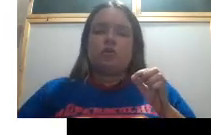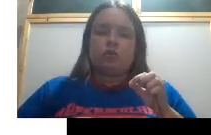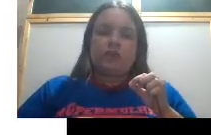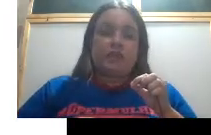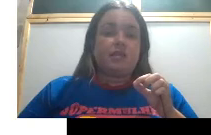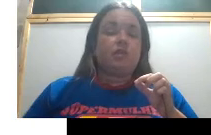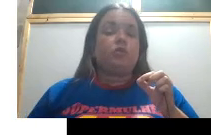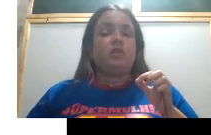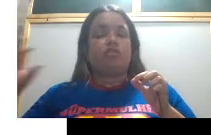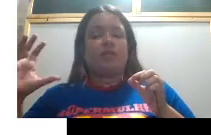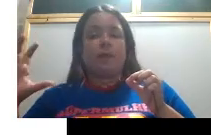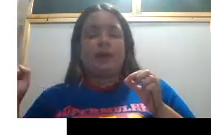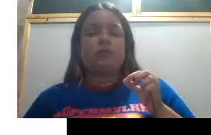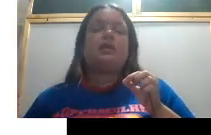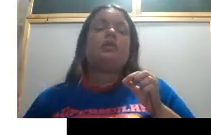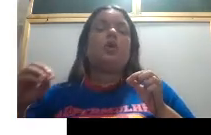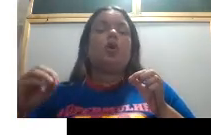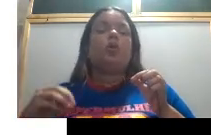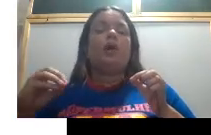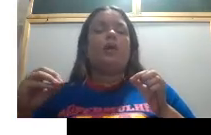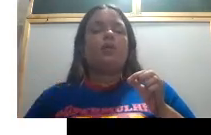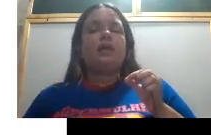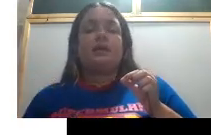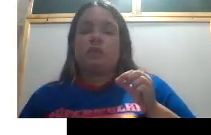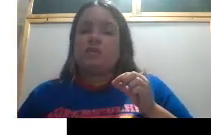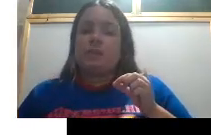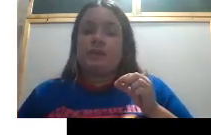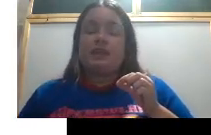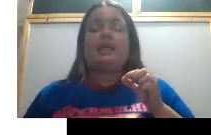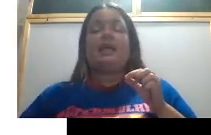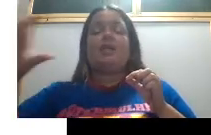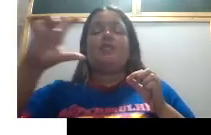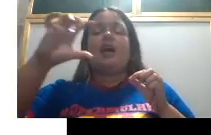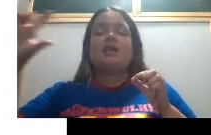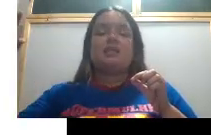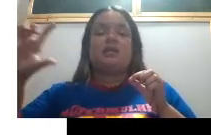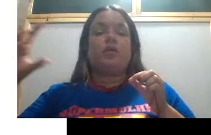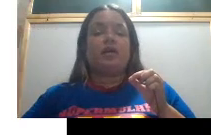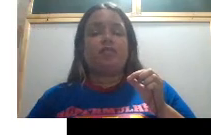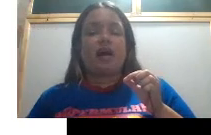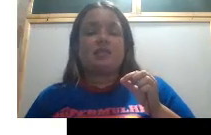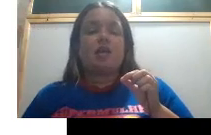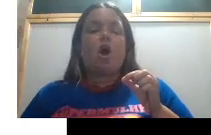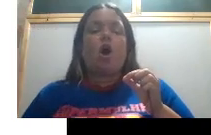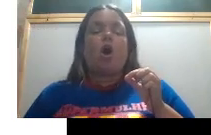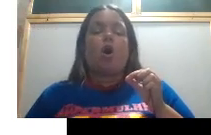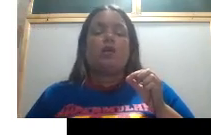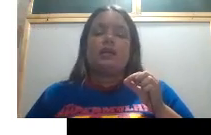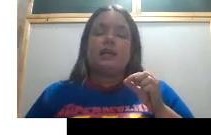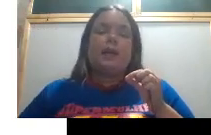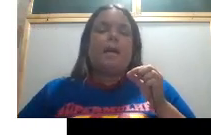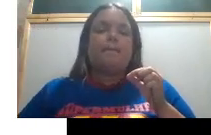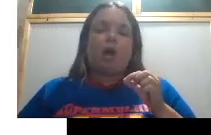e o segundo quesito estava perguntando qual é o lema da nossa bandeira aquela frase Qual é a frase